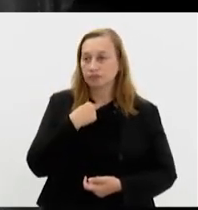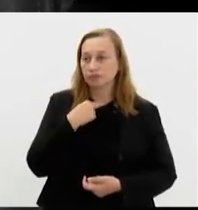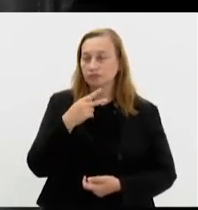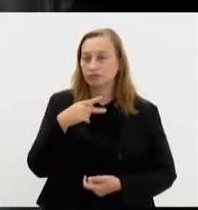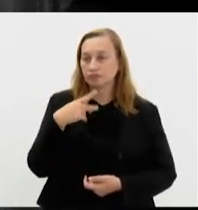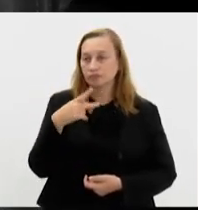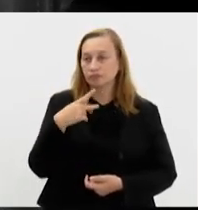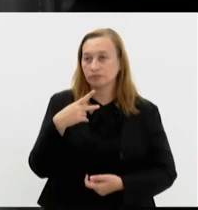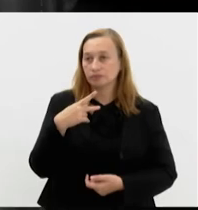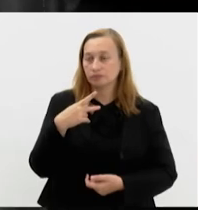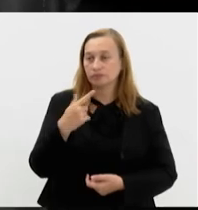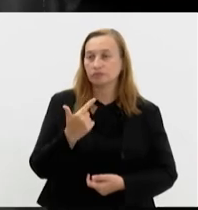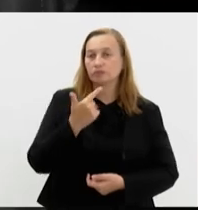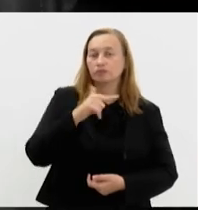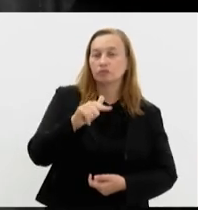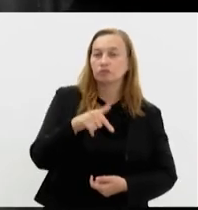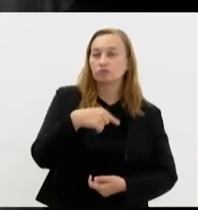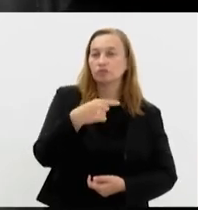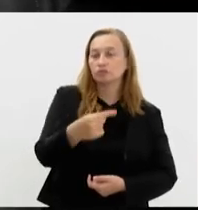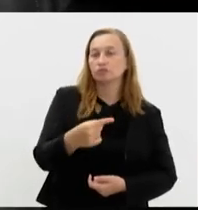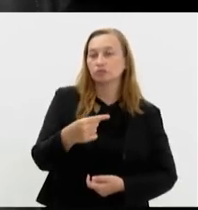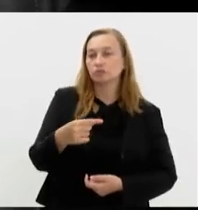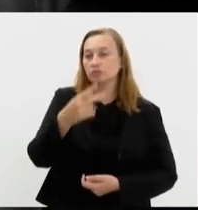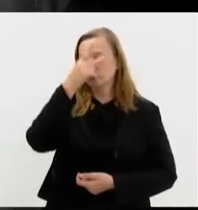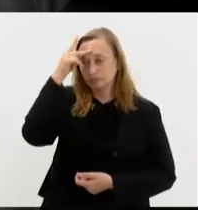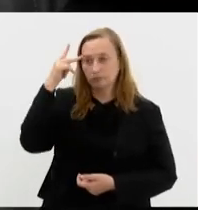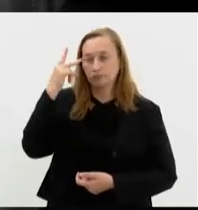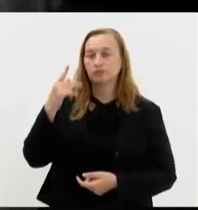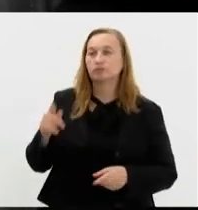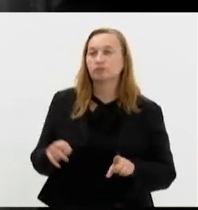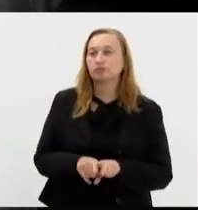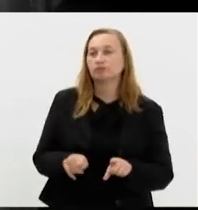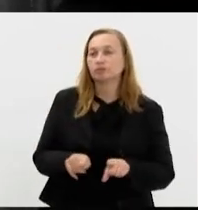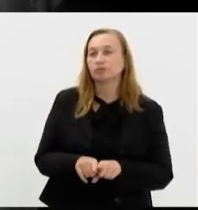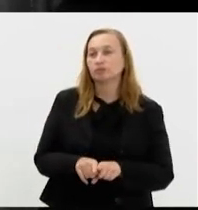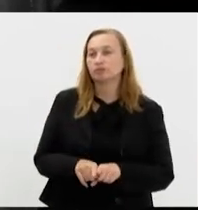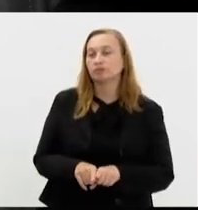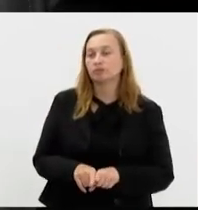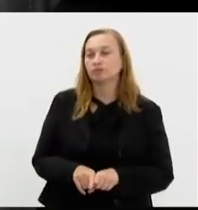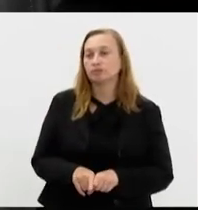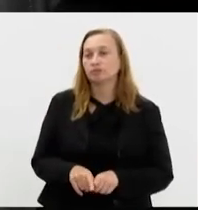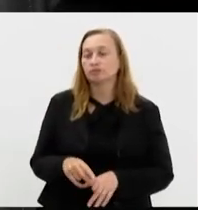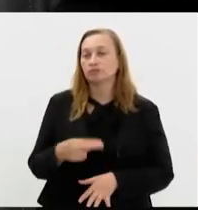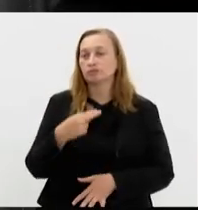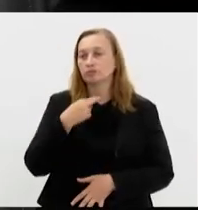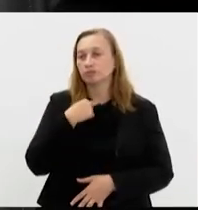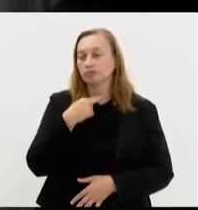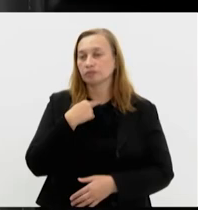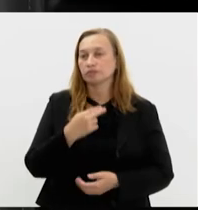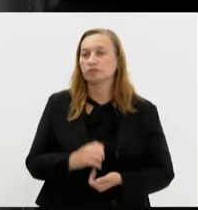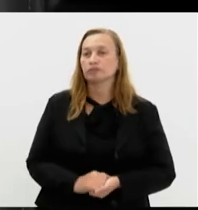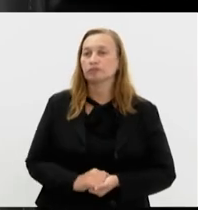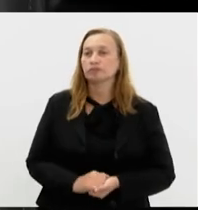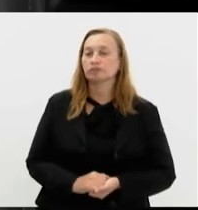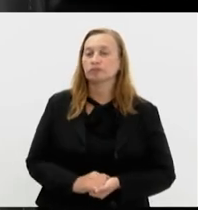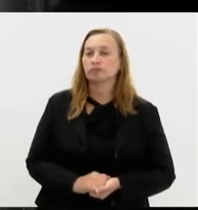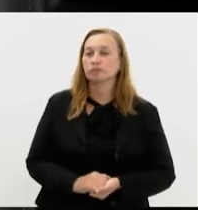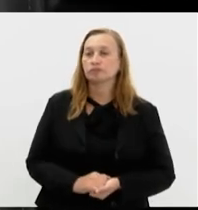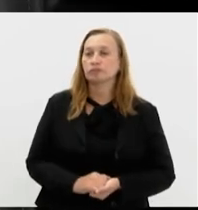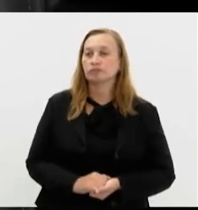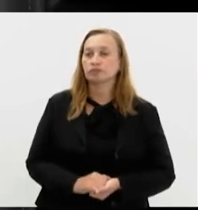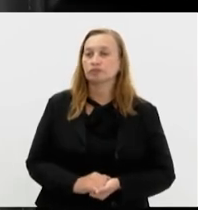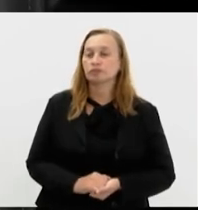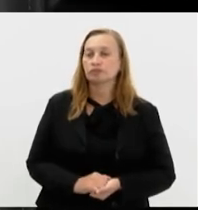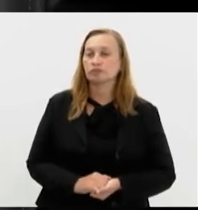terceiras pessoas e não é possível lançar mão desse cômodo neutro digamos assim para que se